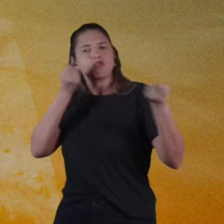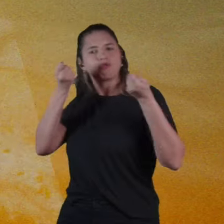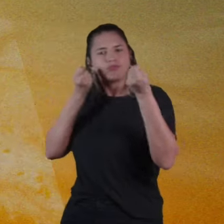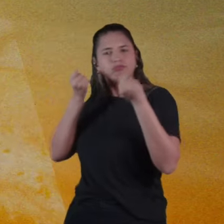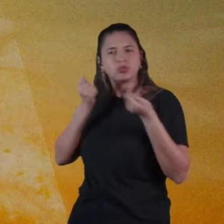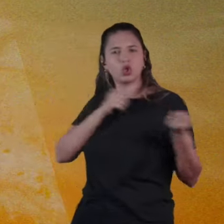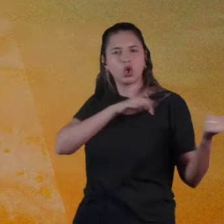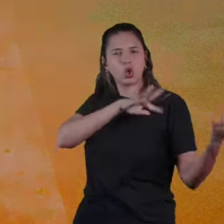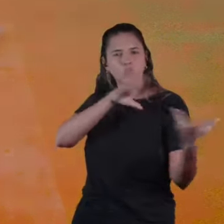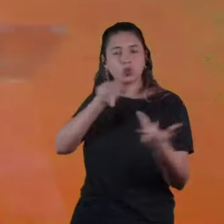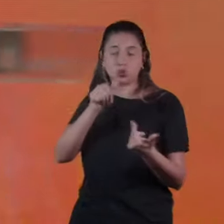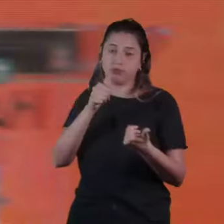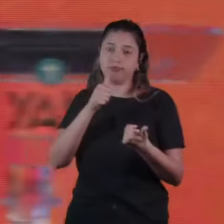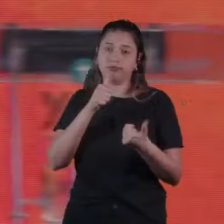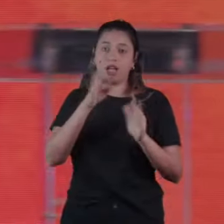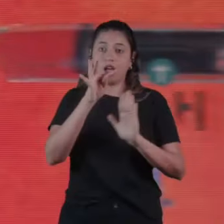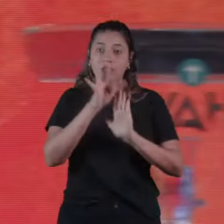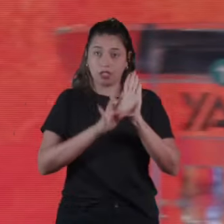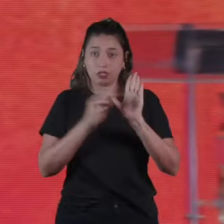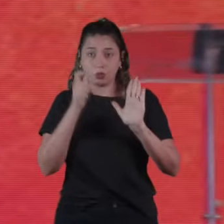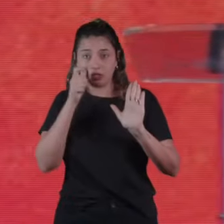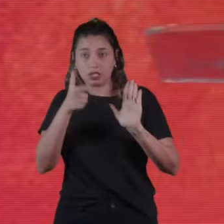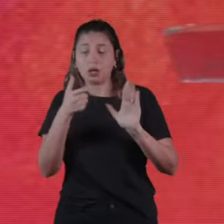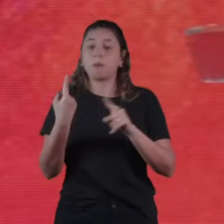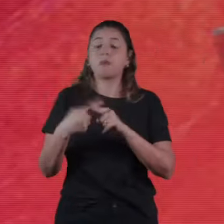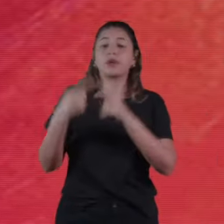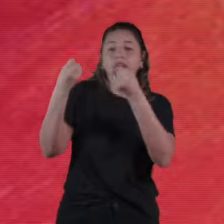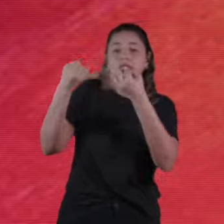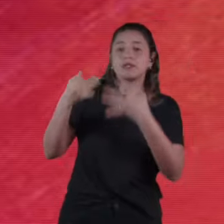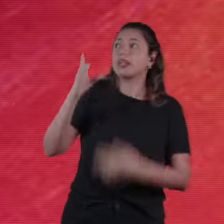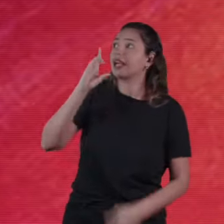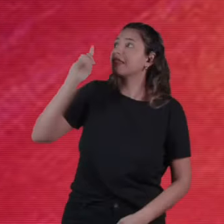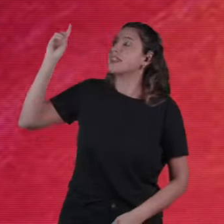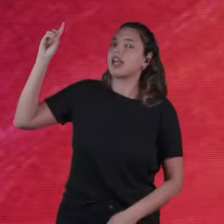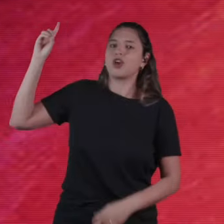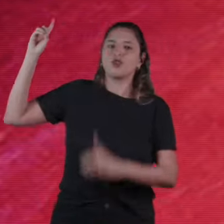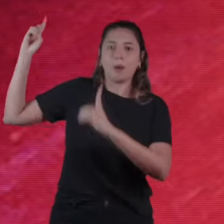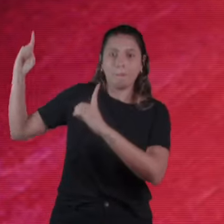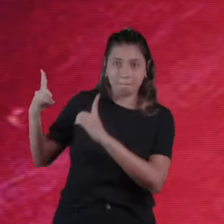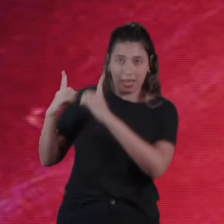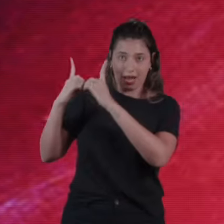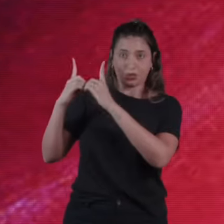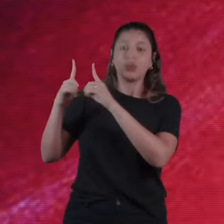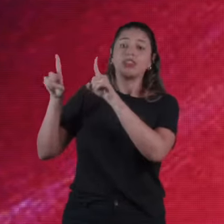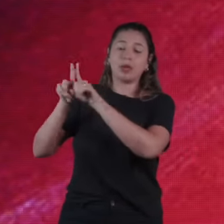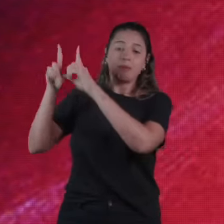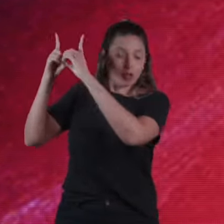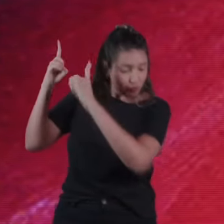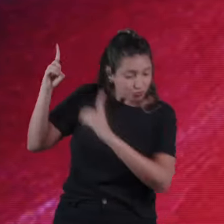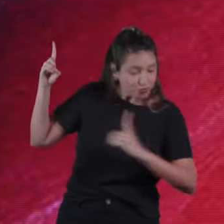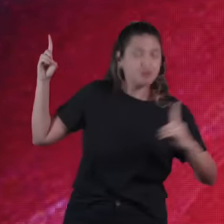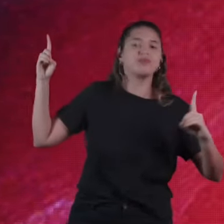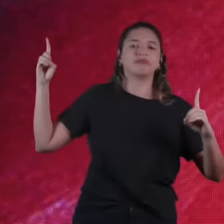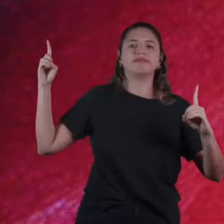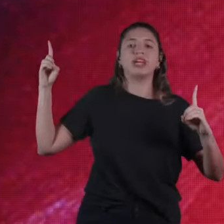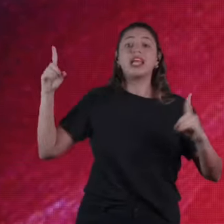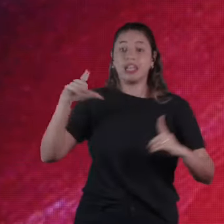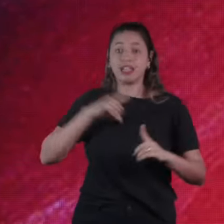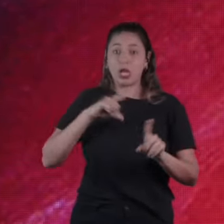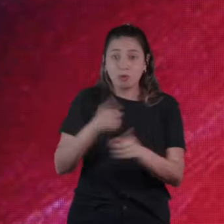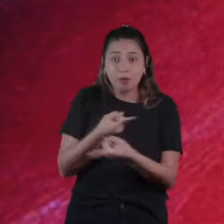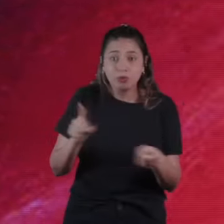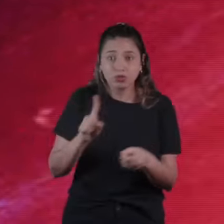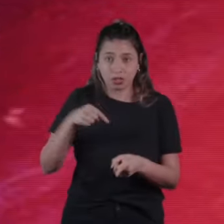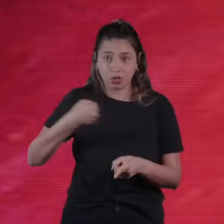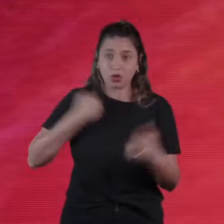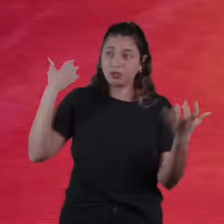É interessante esse texto porque ele diz que Deus é Deus de perto e também de longe. E existe uma música que nós cantamos